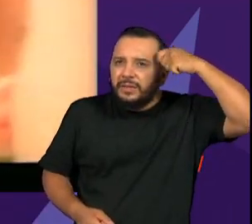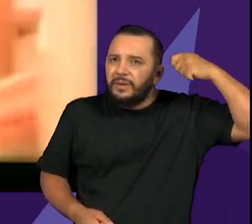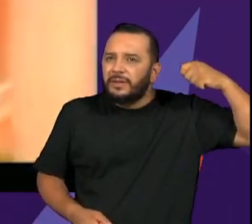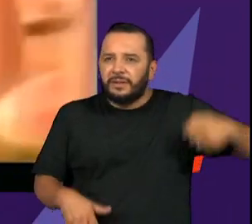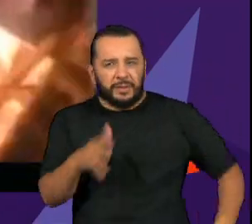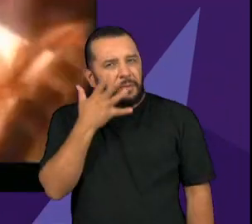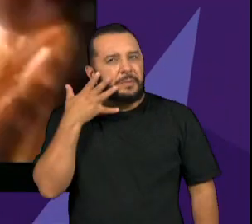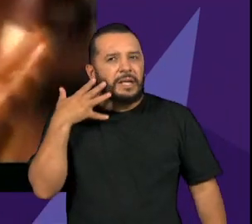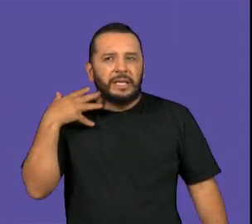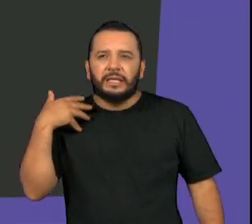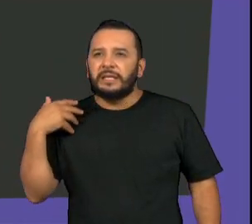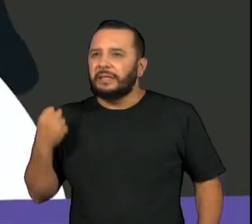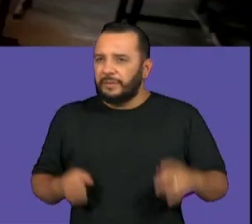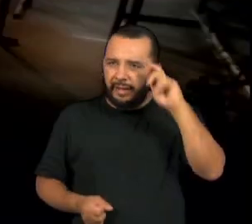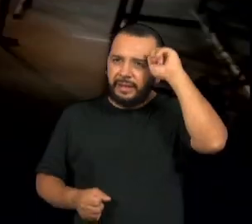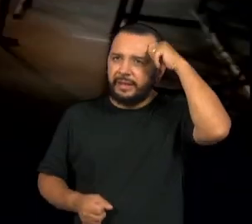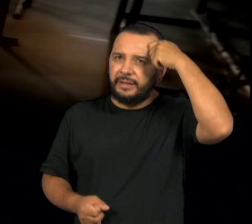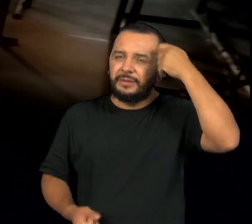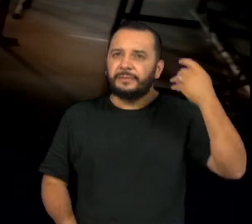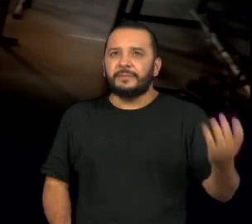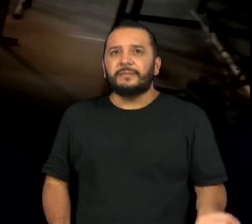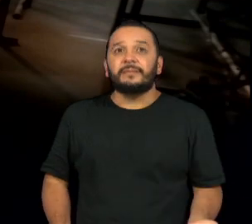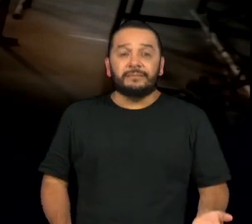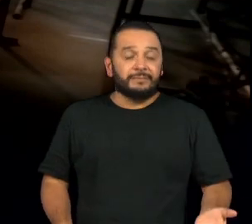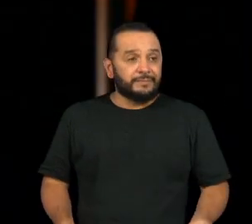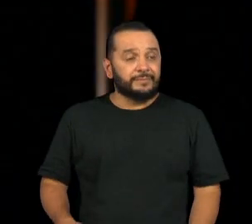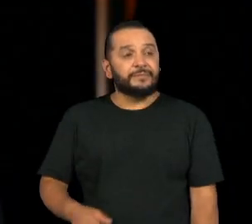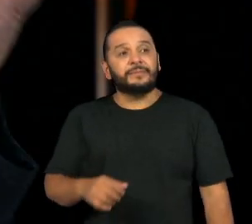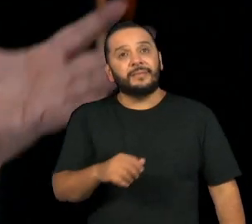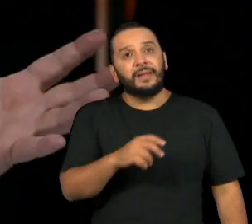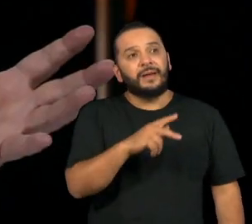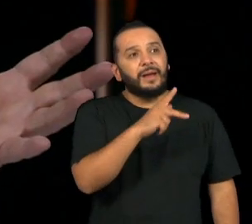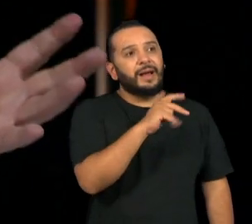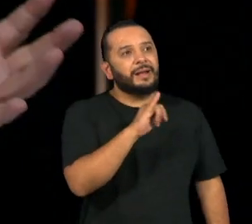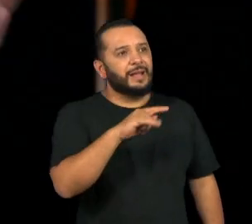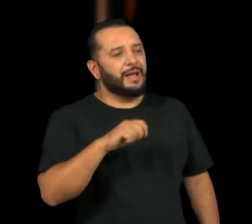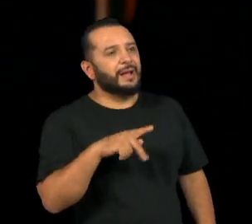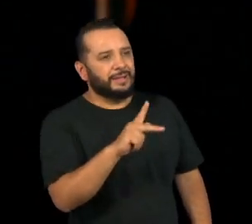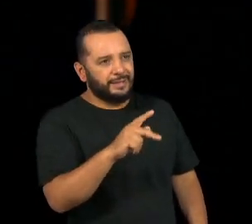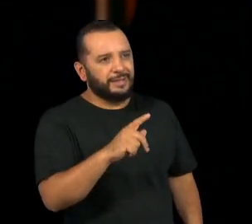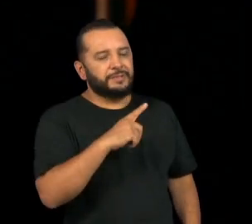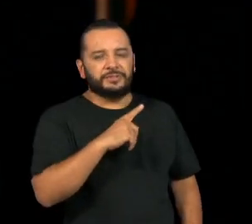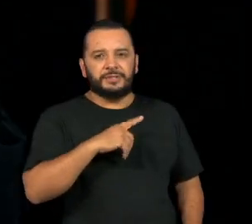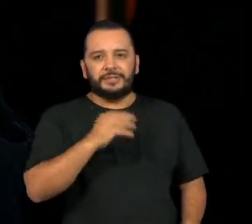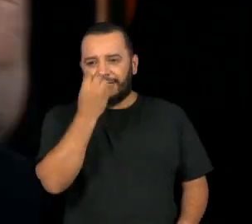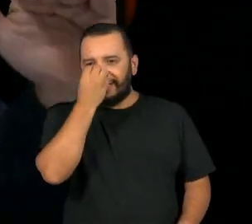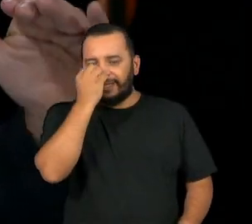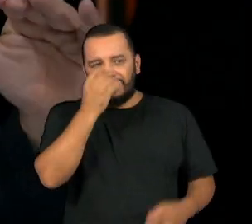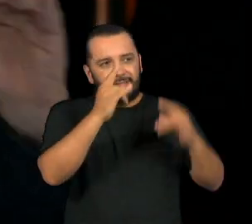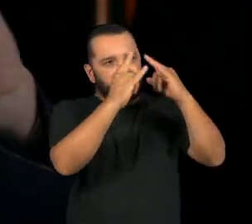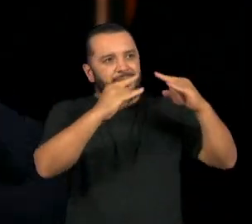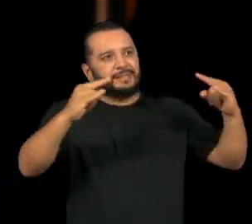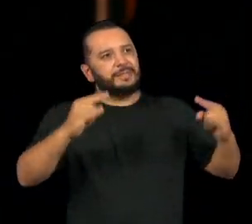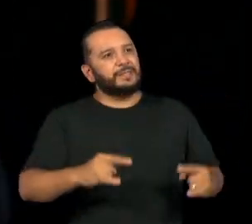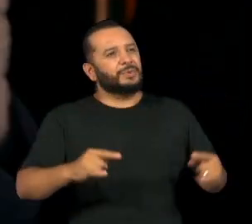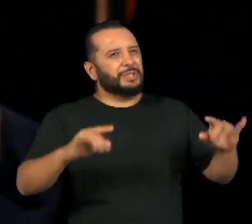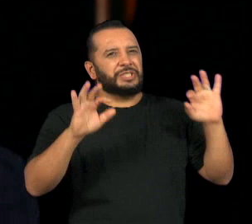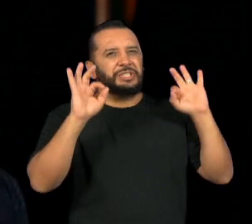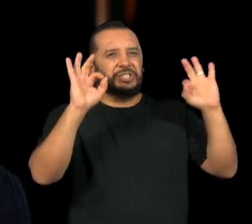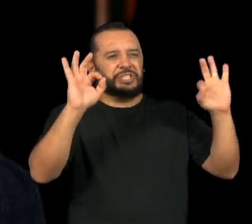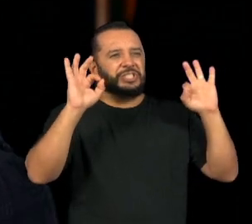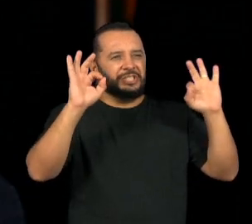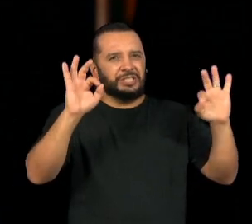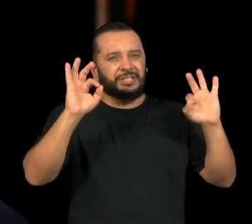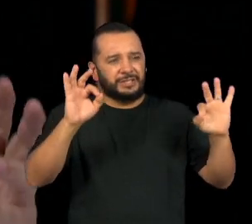Branquinho, neguinho. O Karnak também, eu estava num circo, que eu não me lembro onde, mas um circo chique, assim.